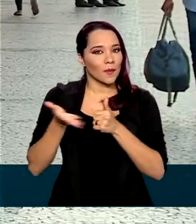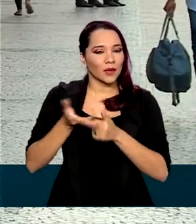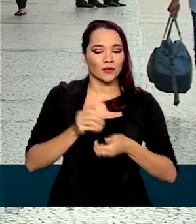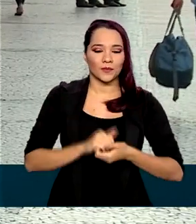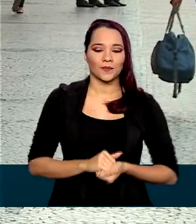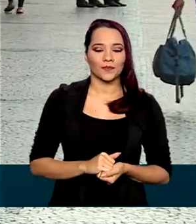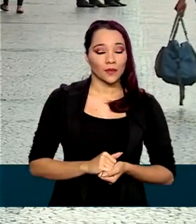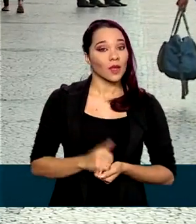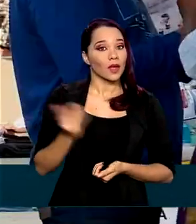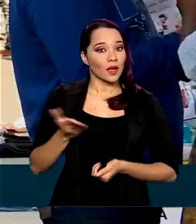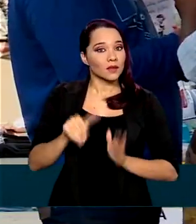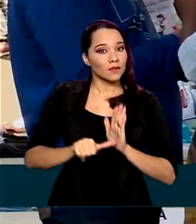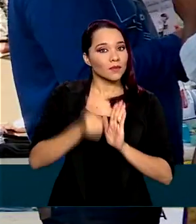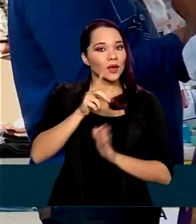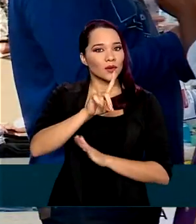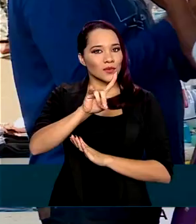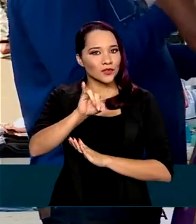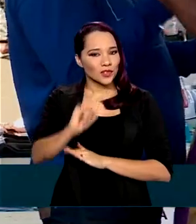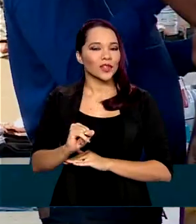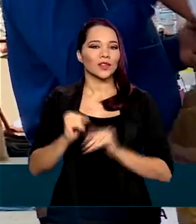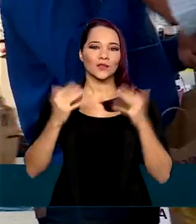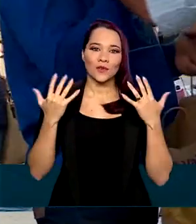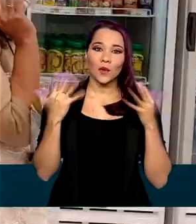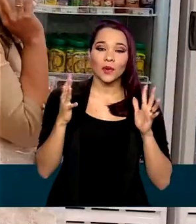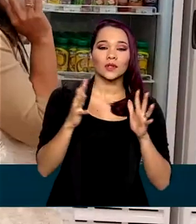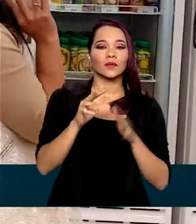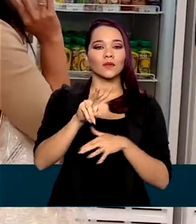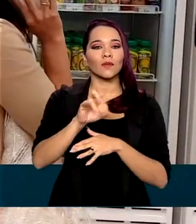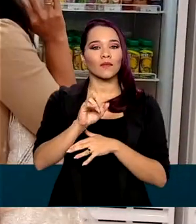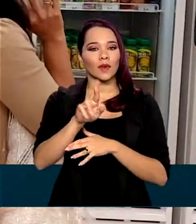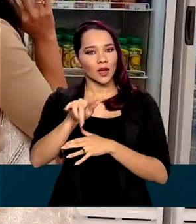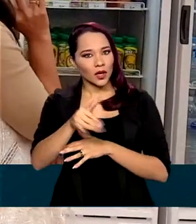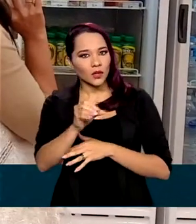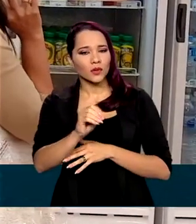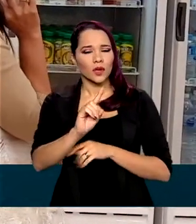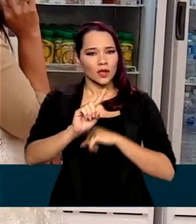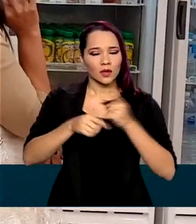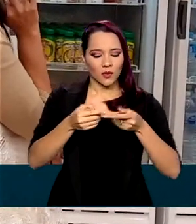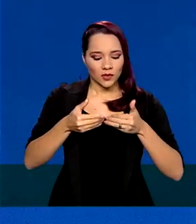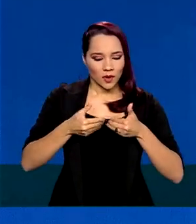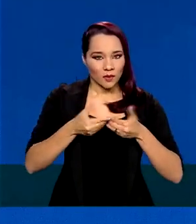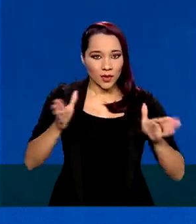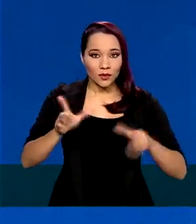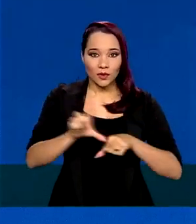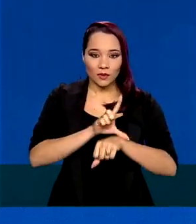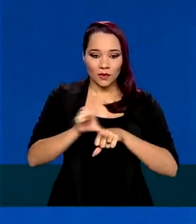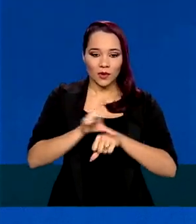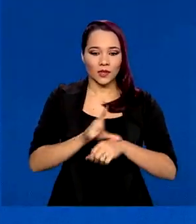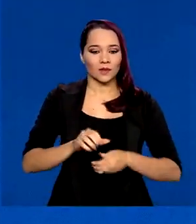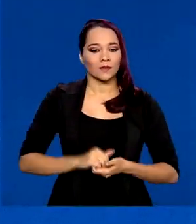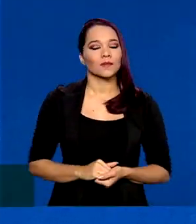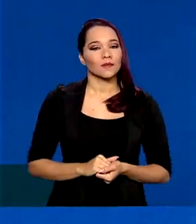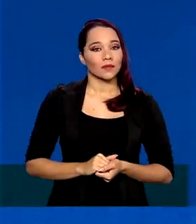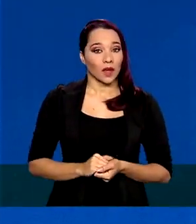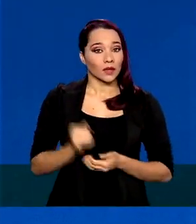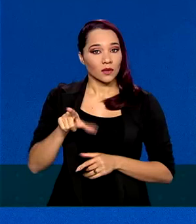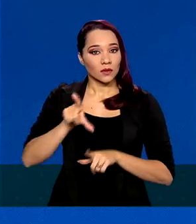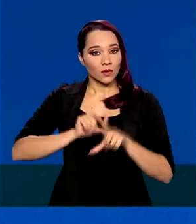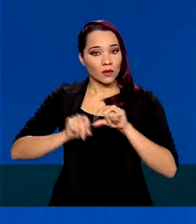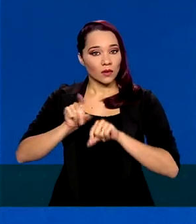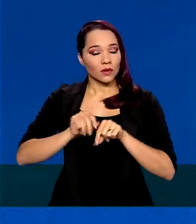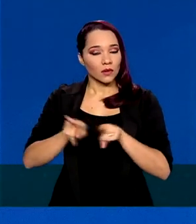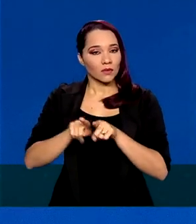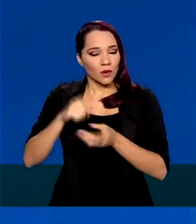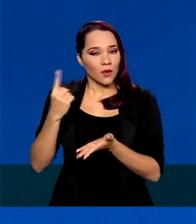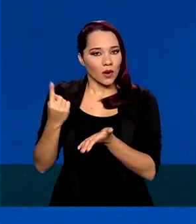será a primeira data comemorativa do varejo após a reabertura do comércio. A gente optou também como um acordo